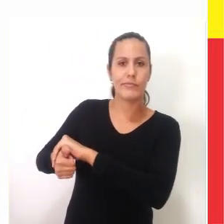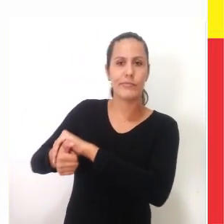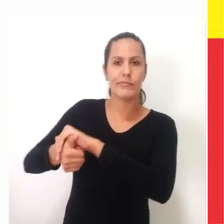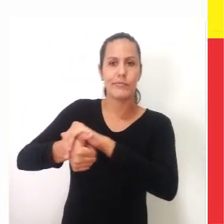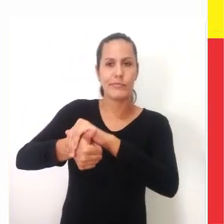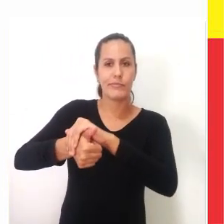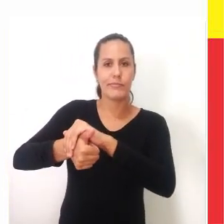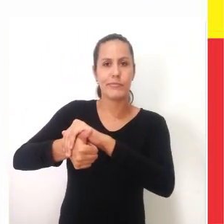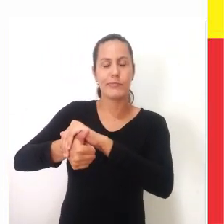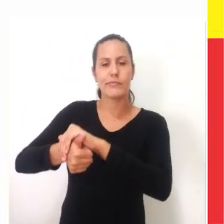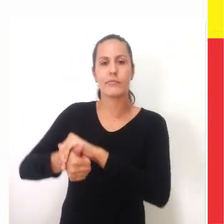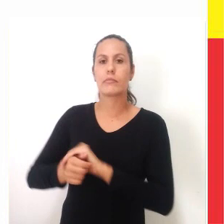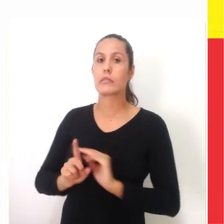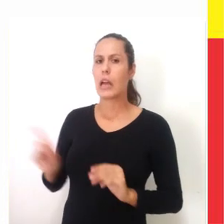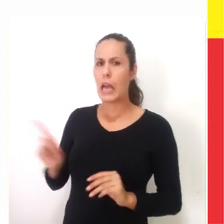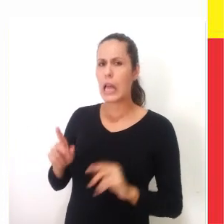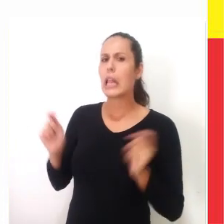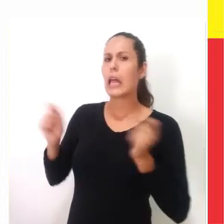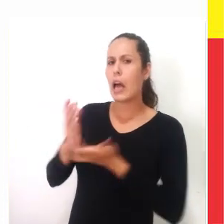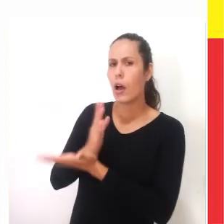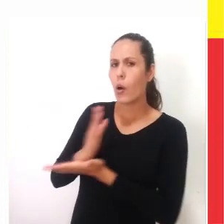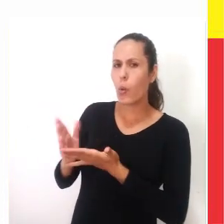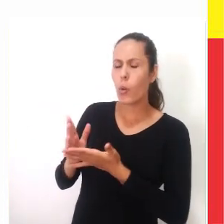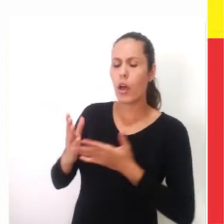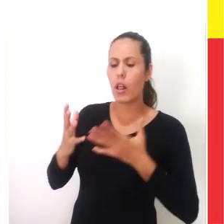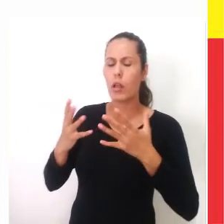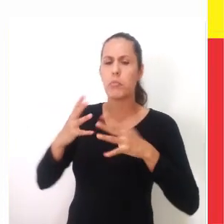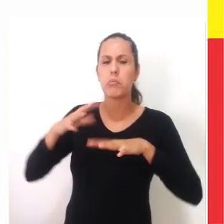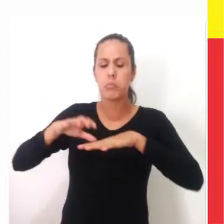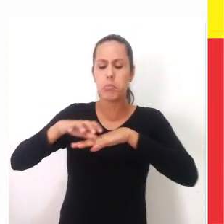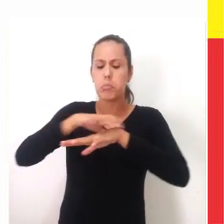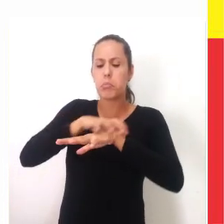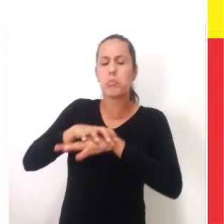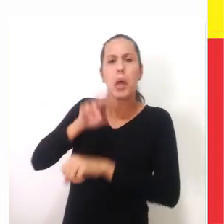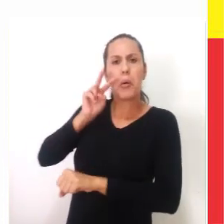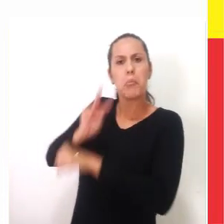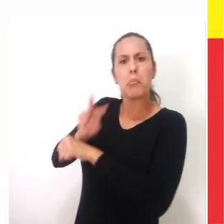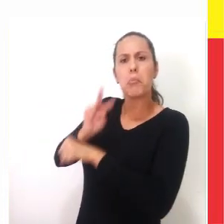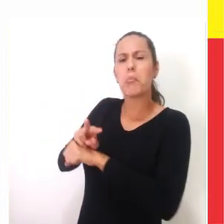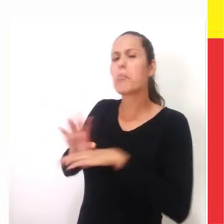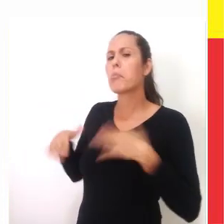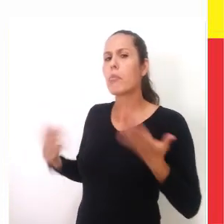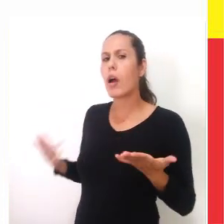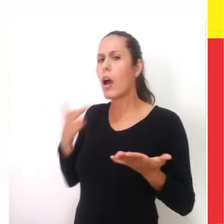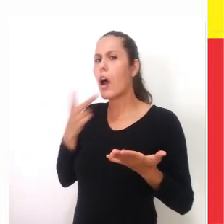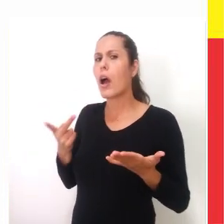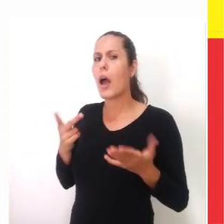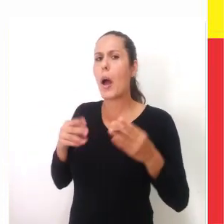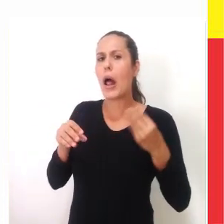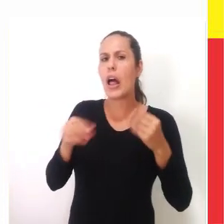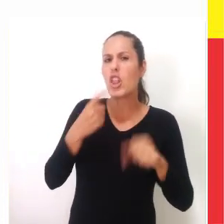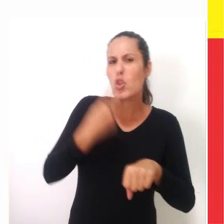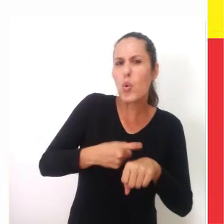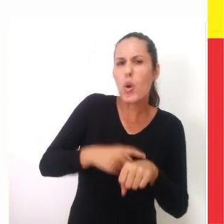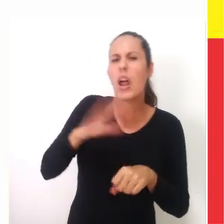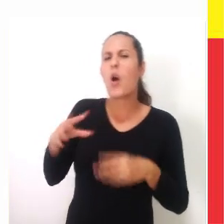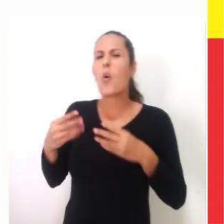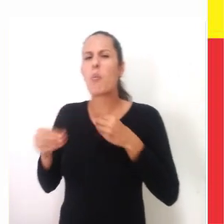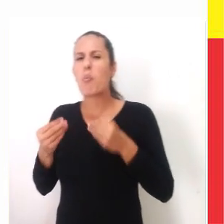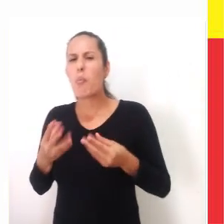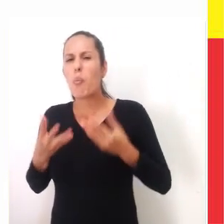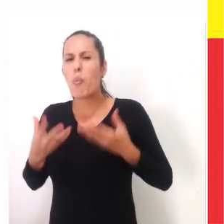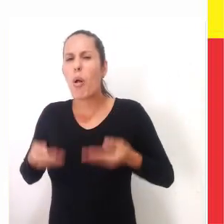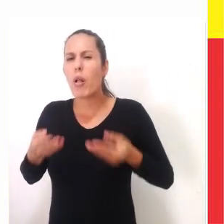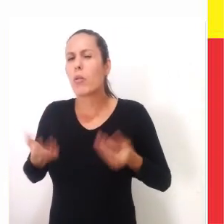tartaruguinha, ela tem a parte conservada. Qual é a parte conservada? A parte mole ou a parte dura? A parte